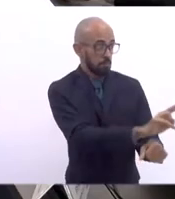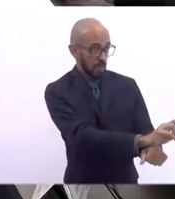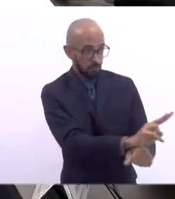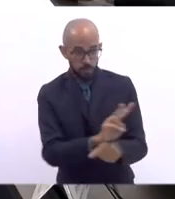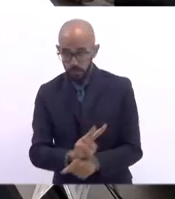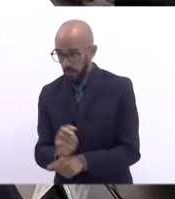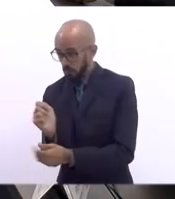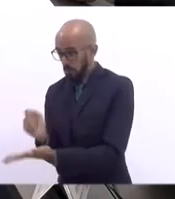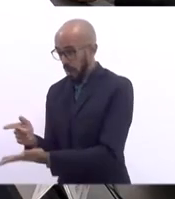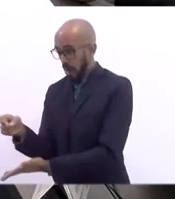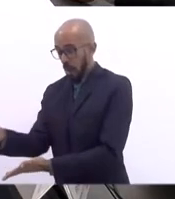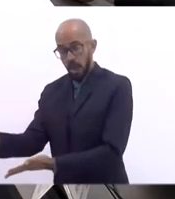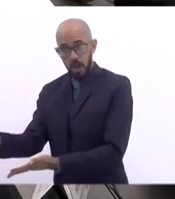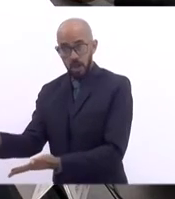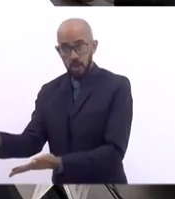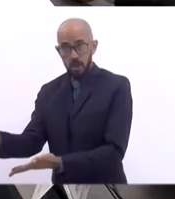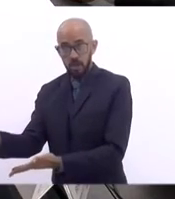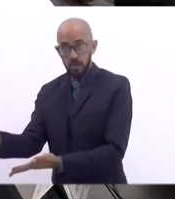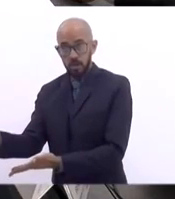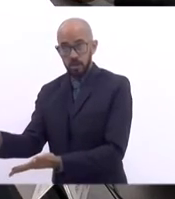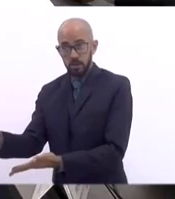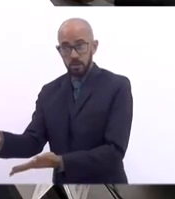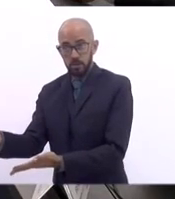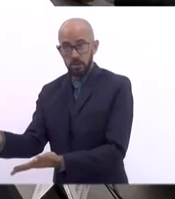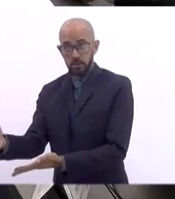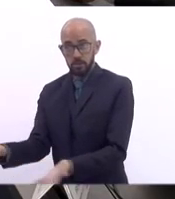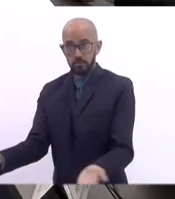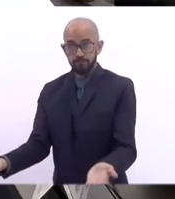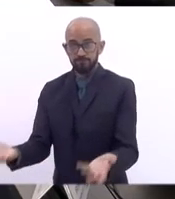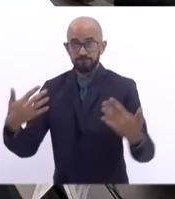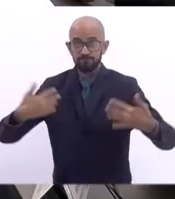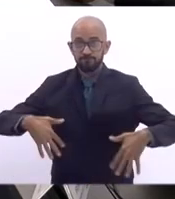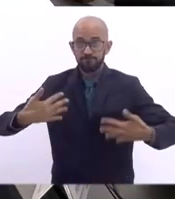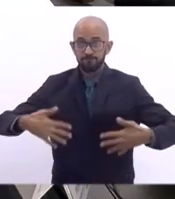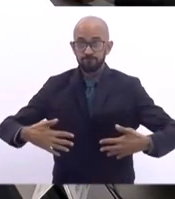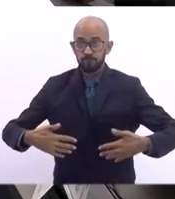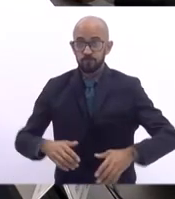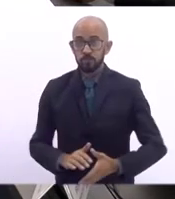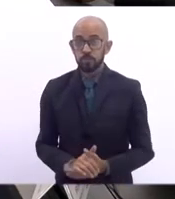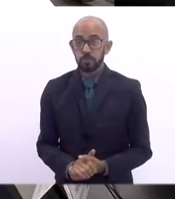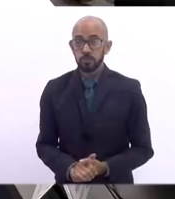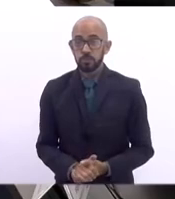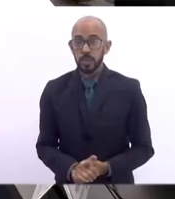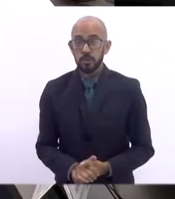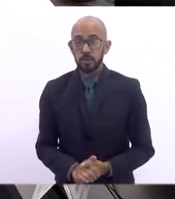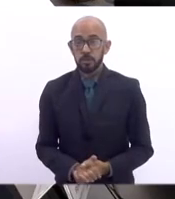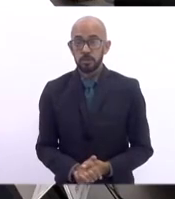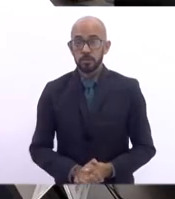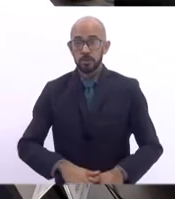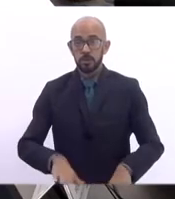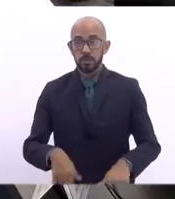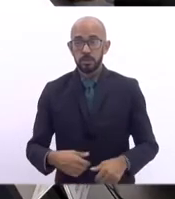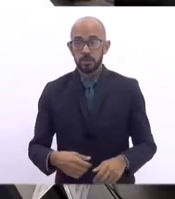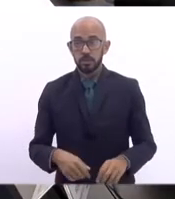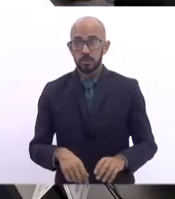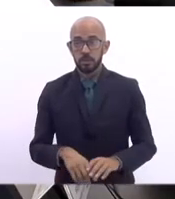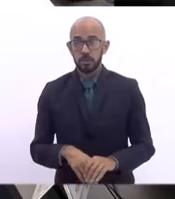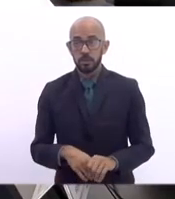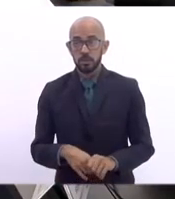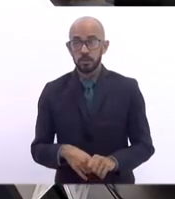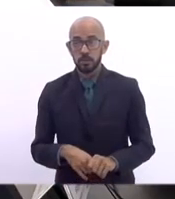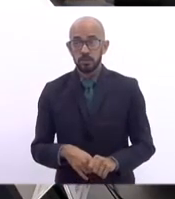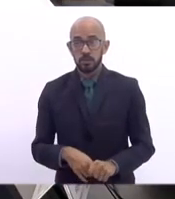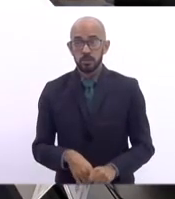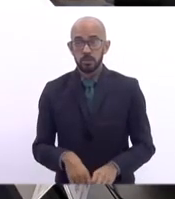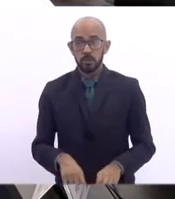interna e o Taj é com o estado te desse vivendo na mão de